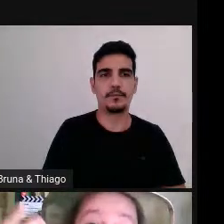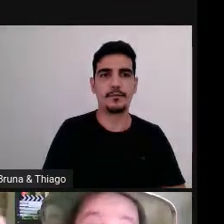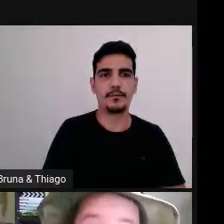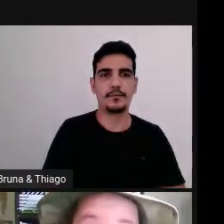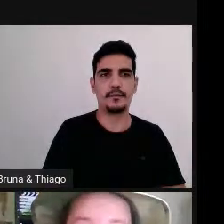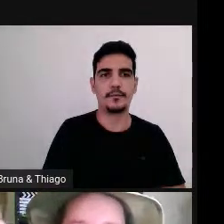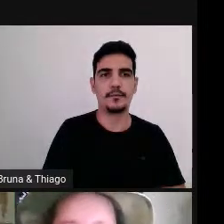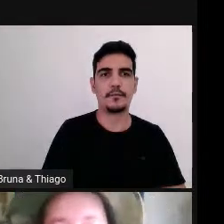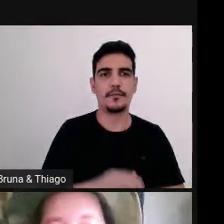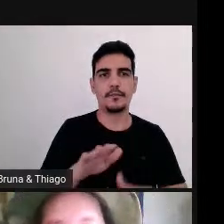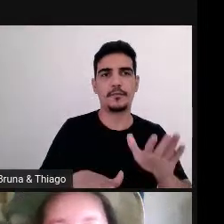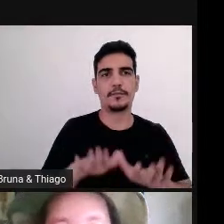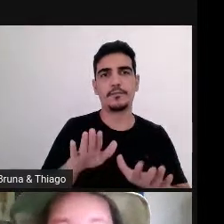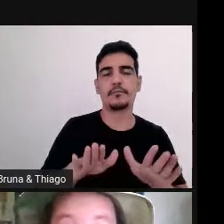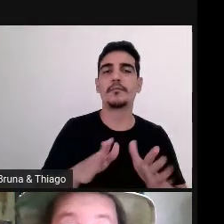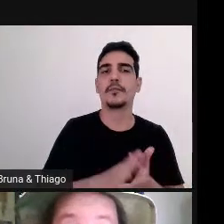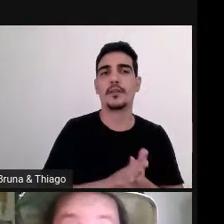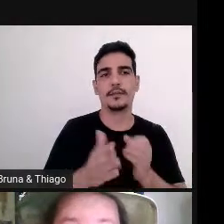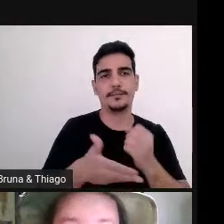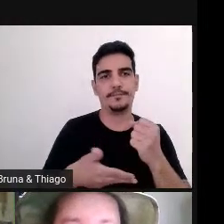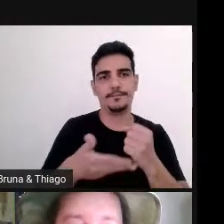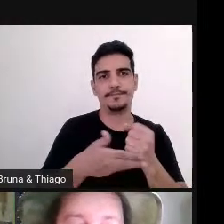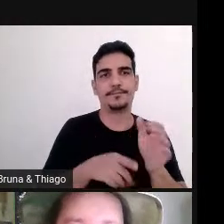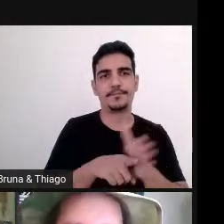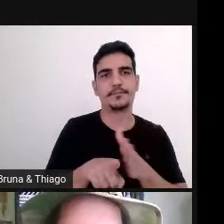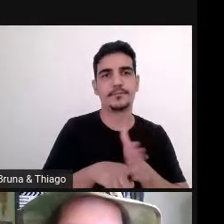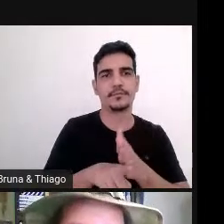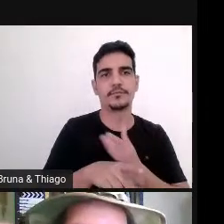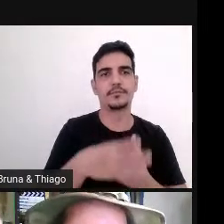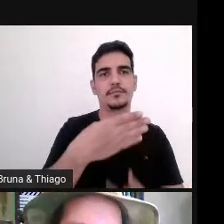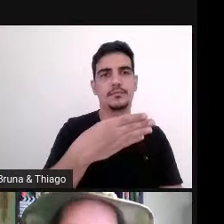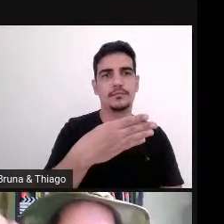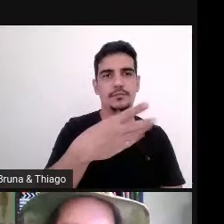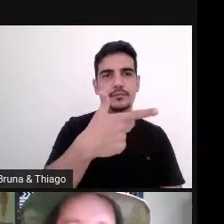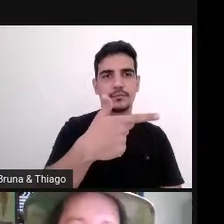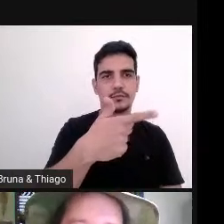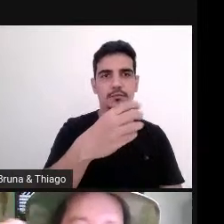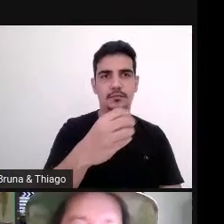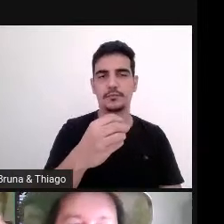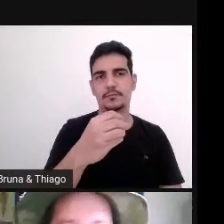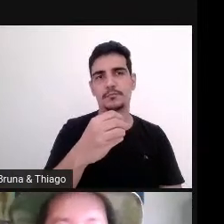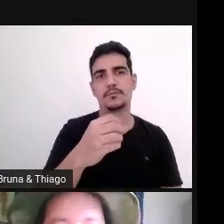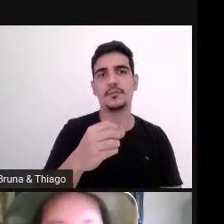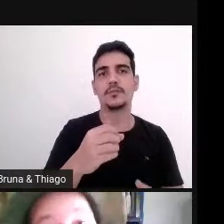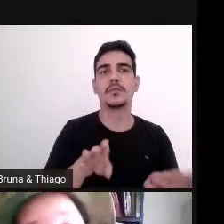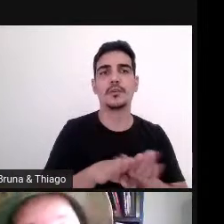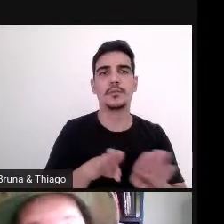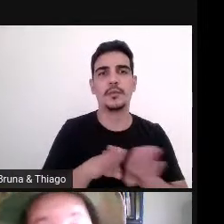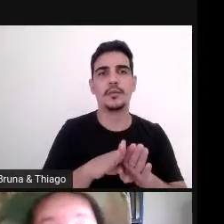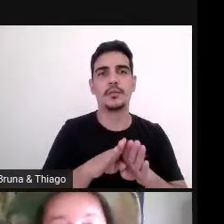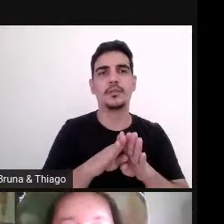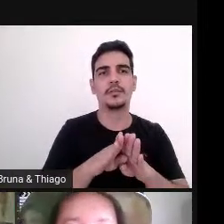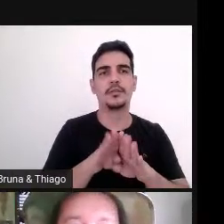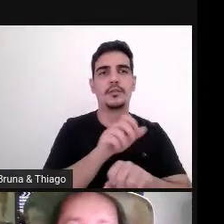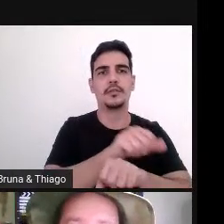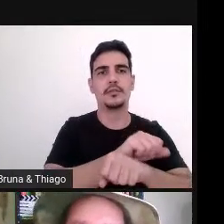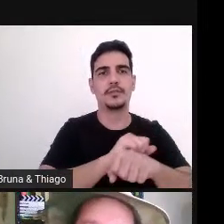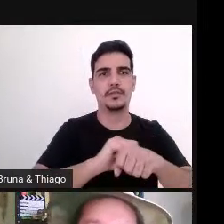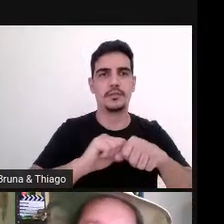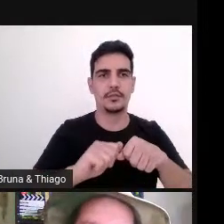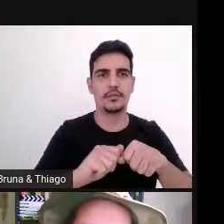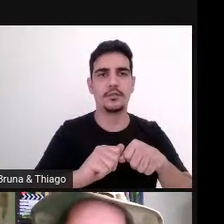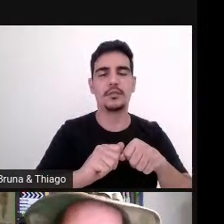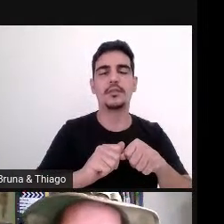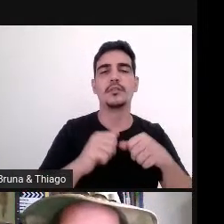É, dependendo da fonte, né, que vocês peguem, do artigo mais recente, é óbvio que cada vez vai descobrindo mais